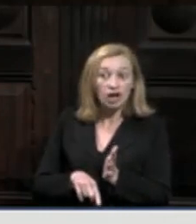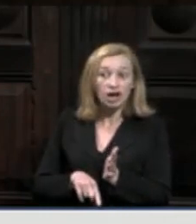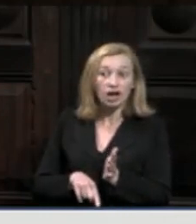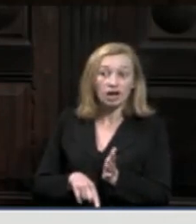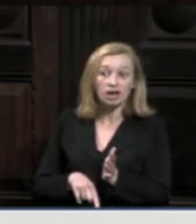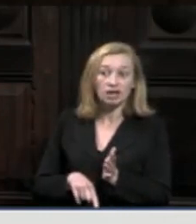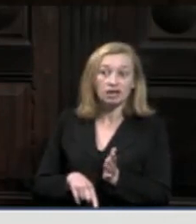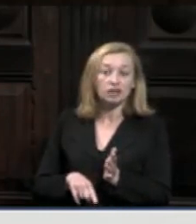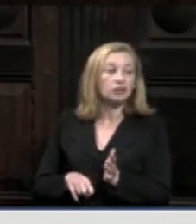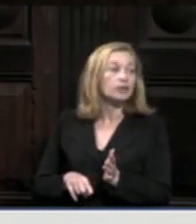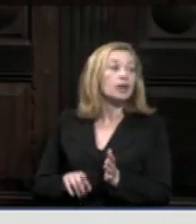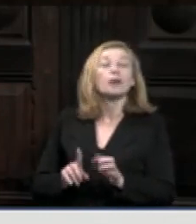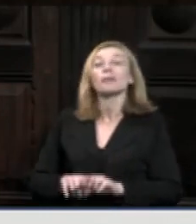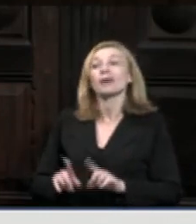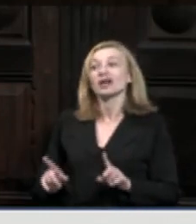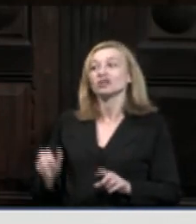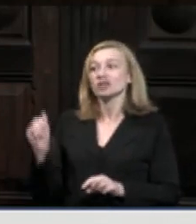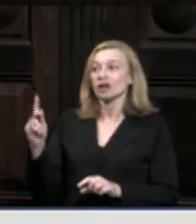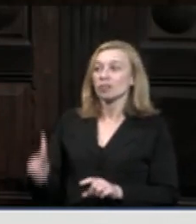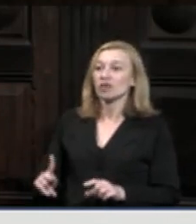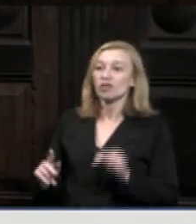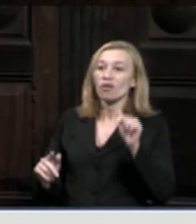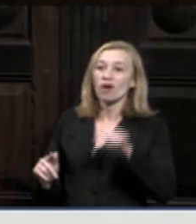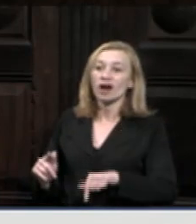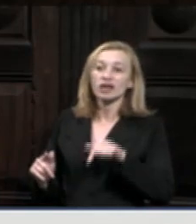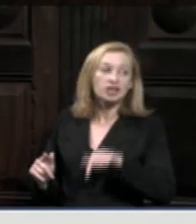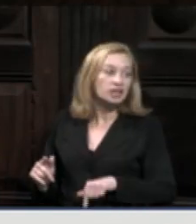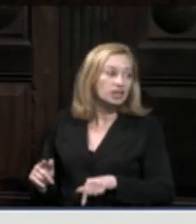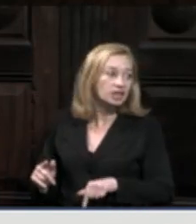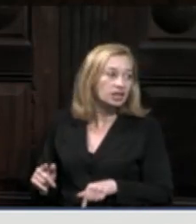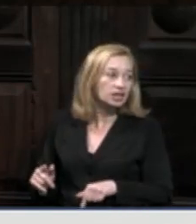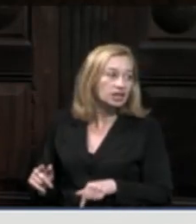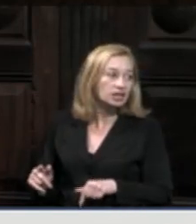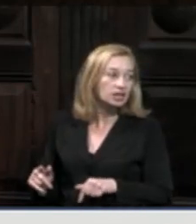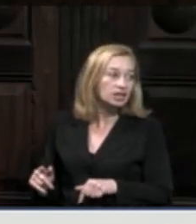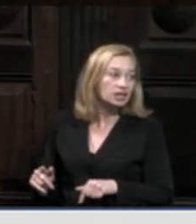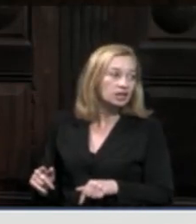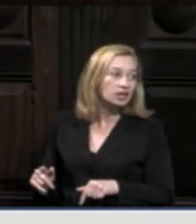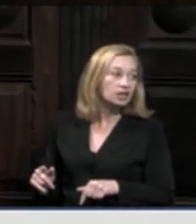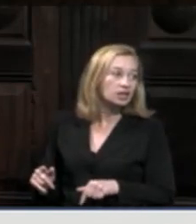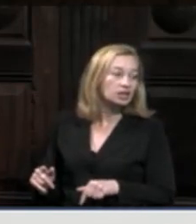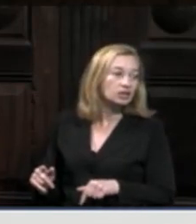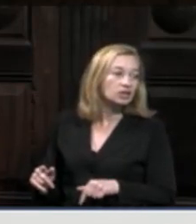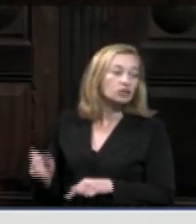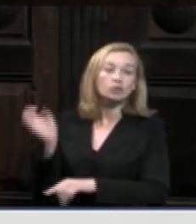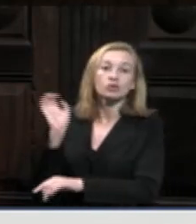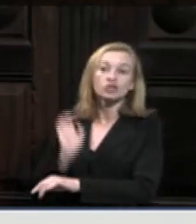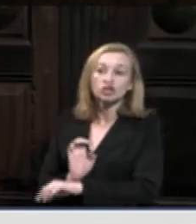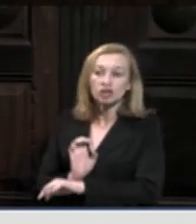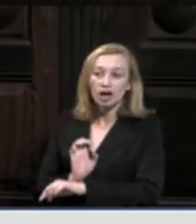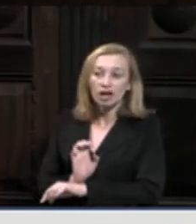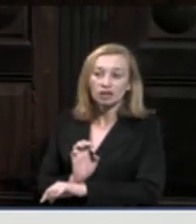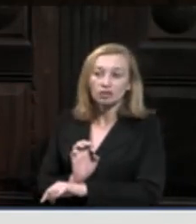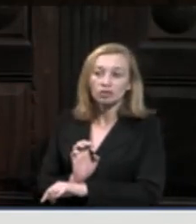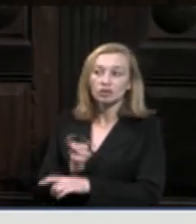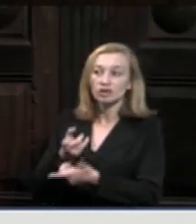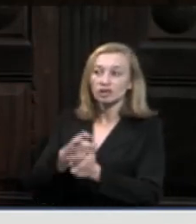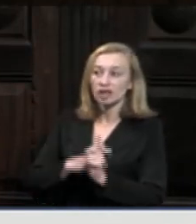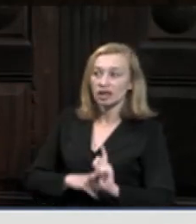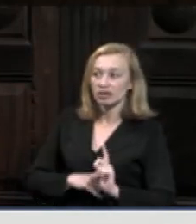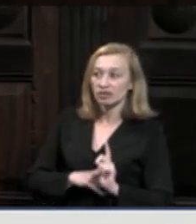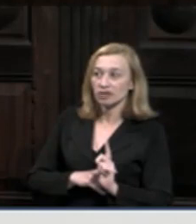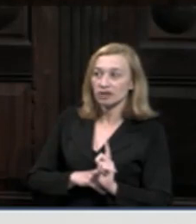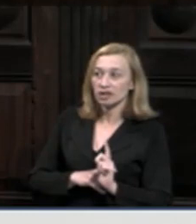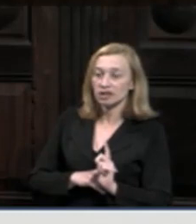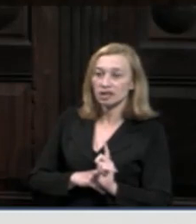aprovou aqui foi exatamente permitir que o Estado devedor,